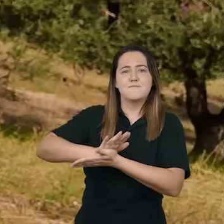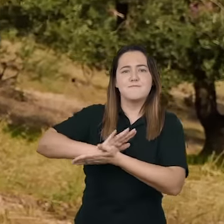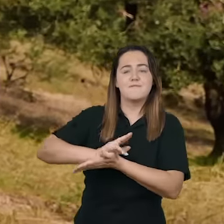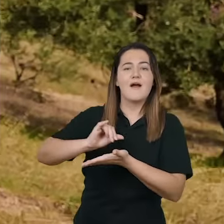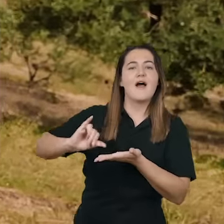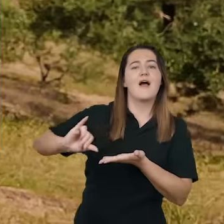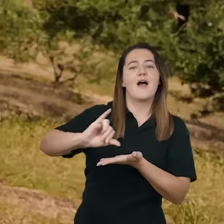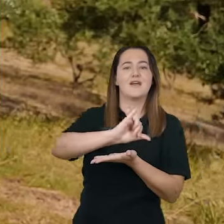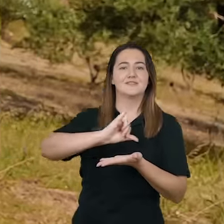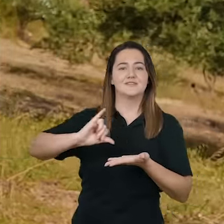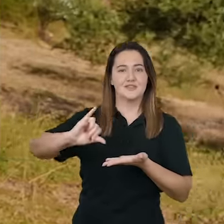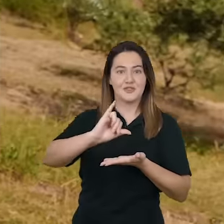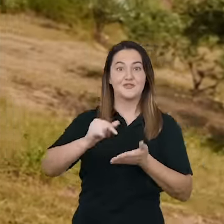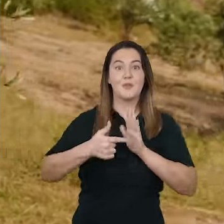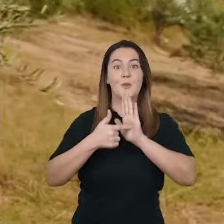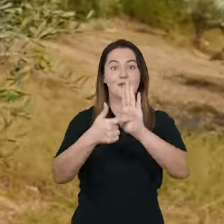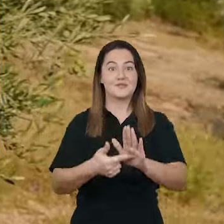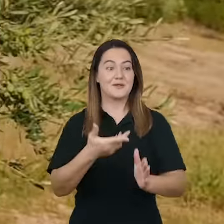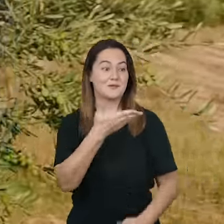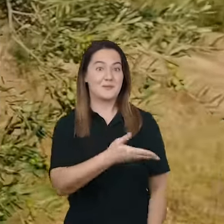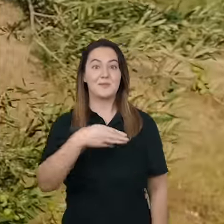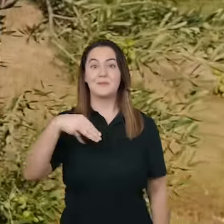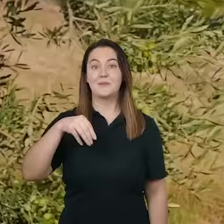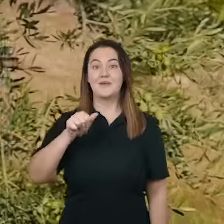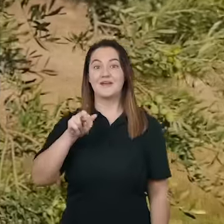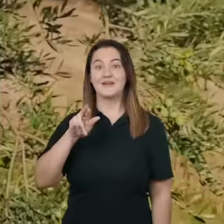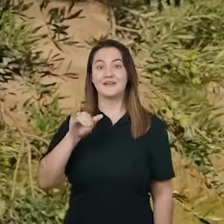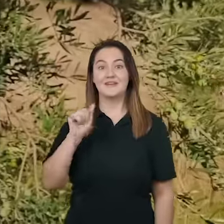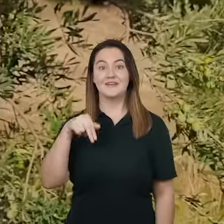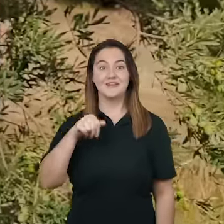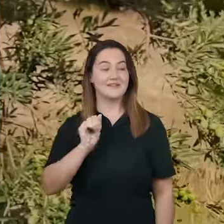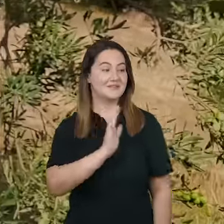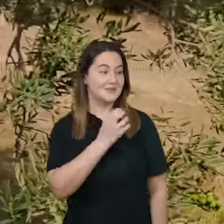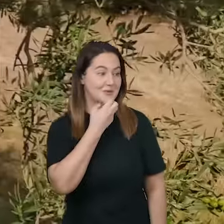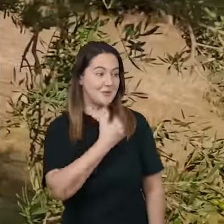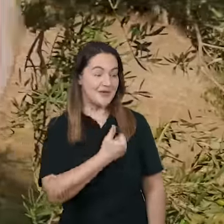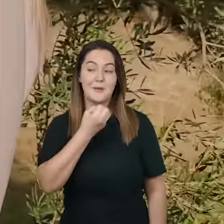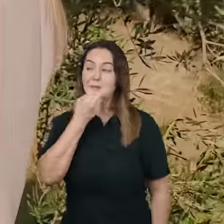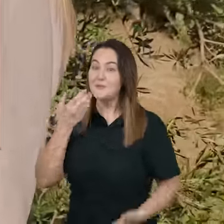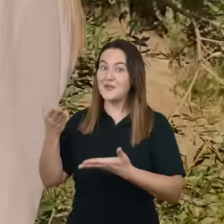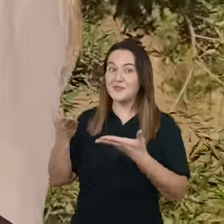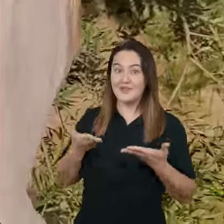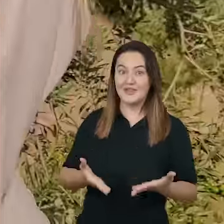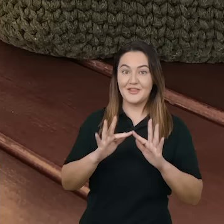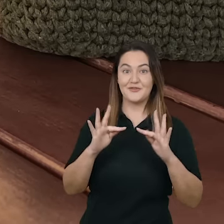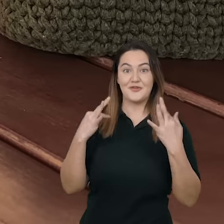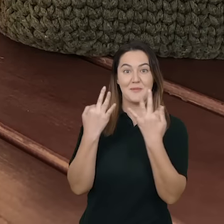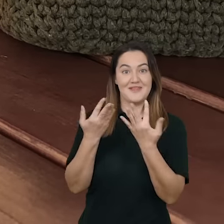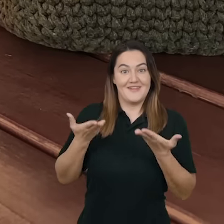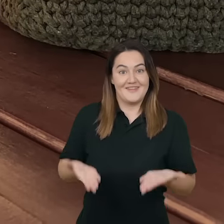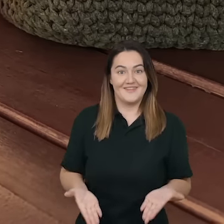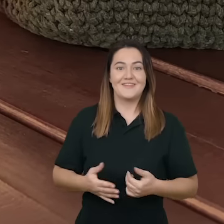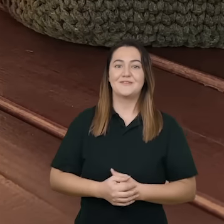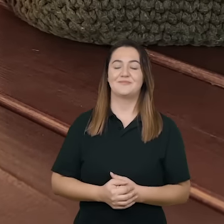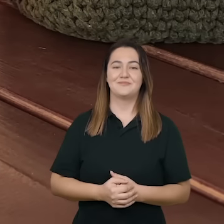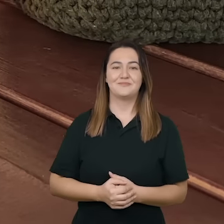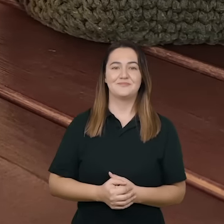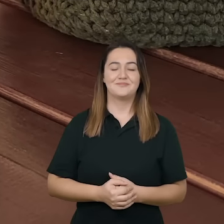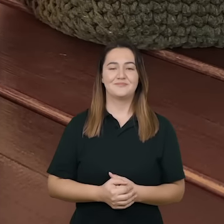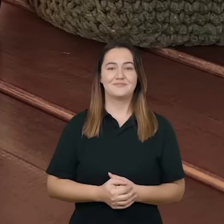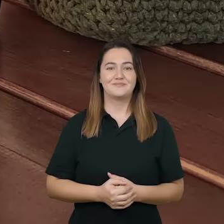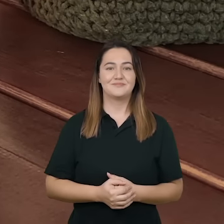Sofia e vou apresentar para vocês a Mariana. Hi, Mariana! Olá! Bem-vindos à família Óleo Sofia. Todos são